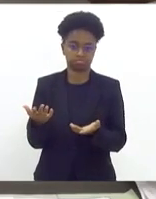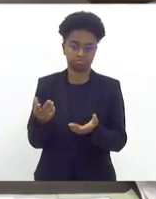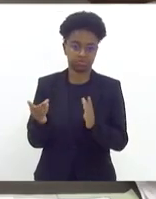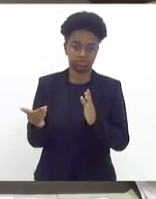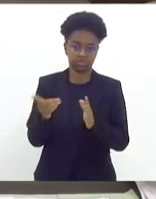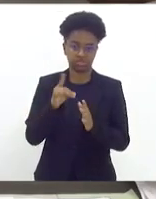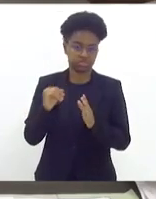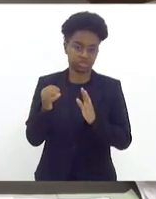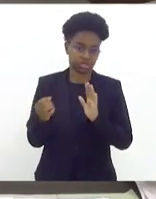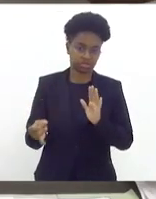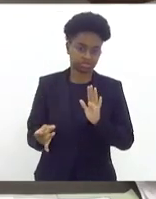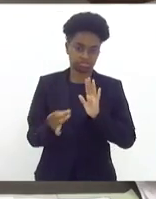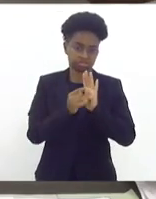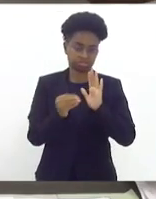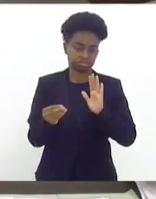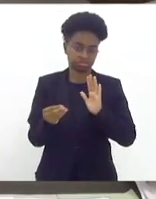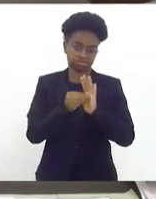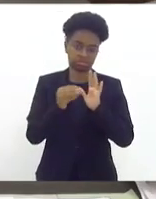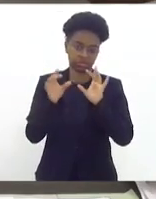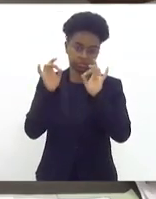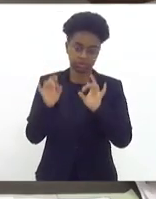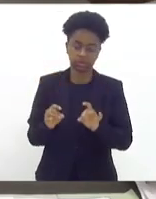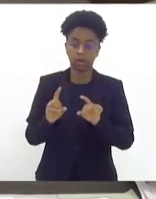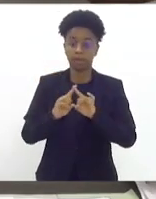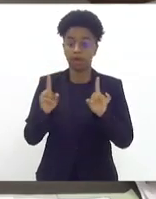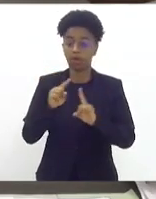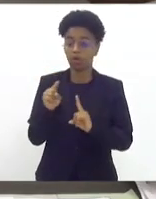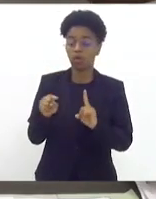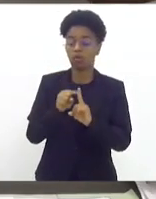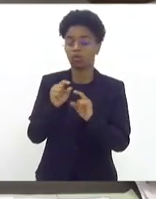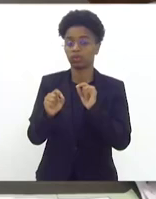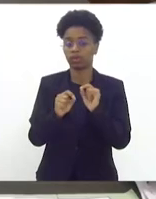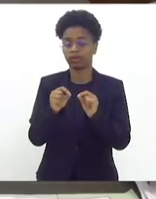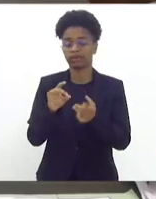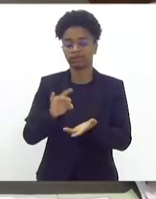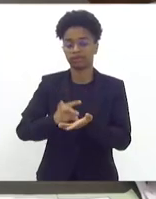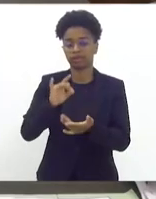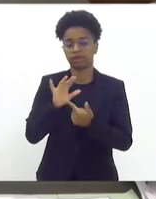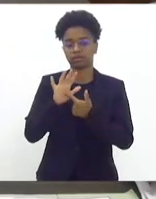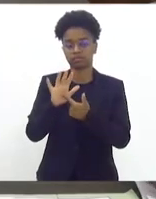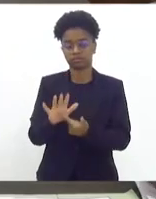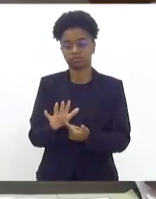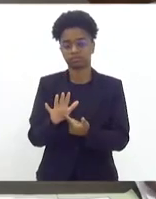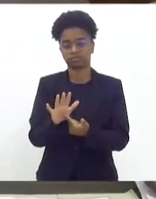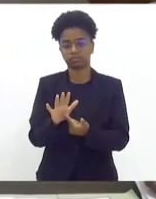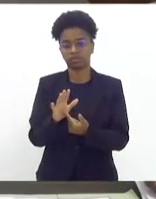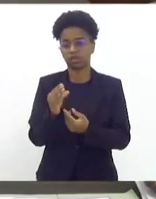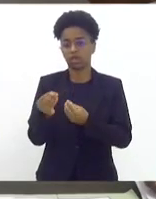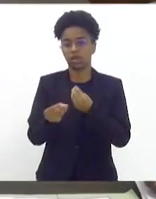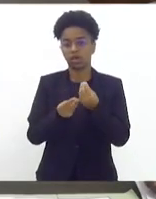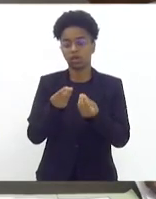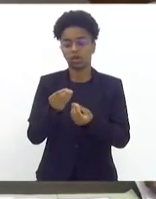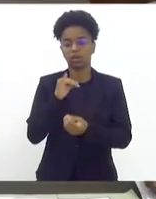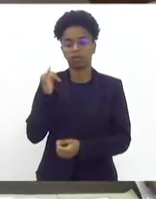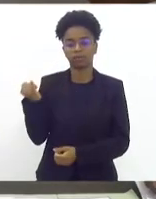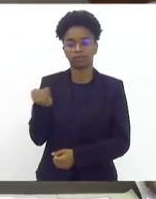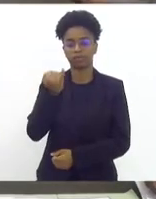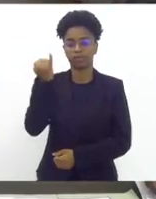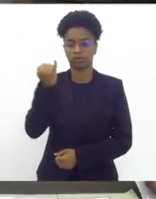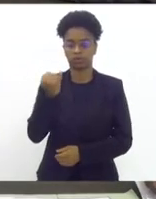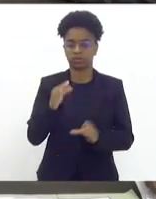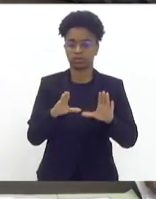data alusiva referente ao clube, mas o objetivo é destacar, de fato, a importância